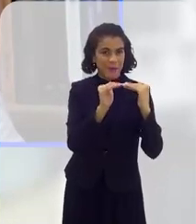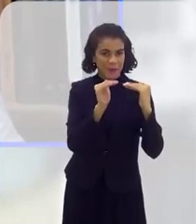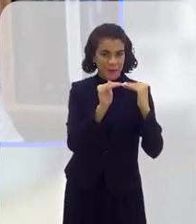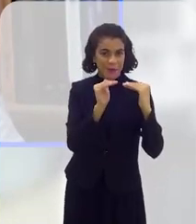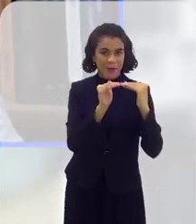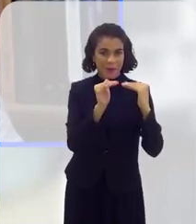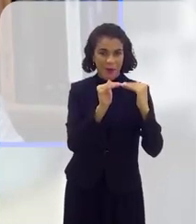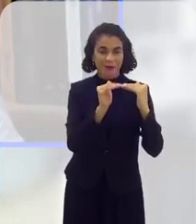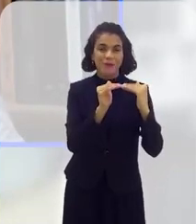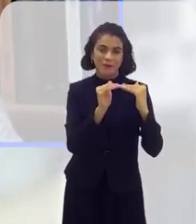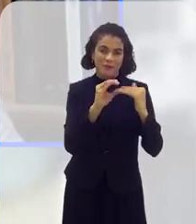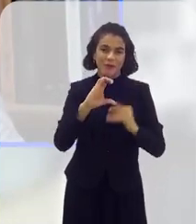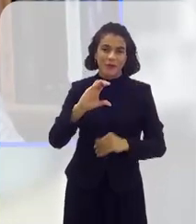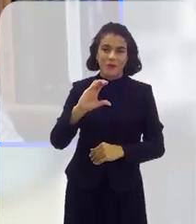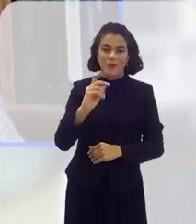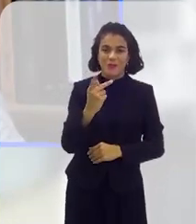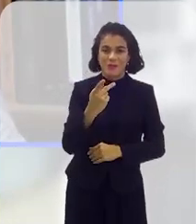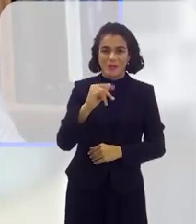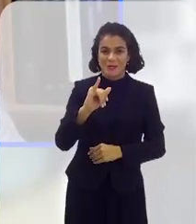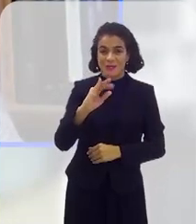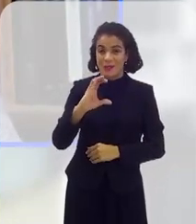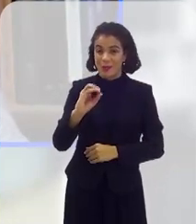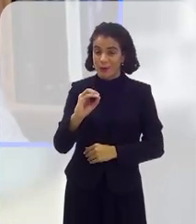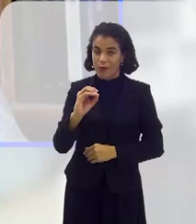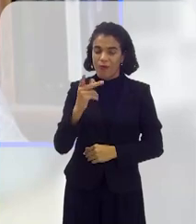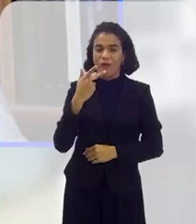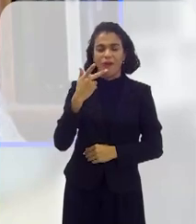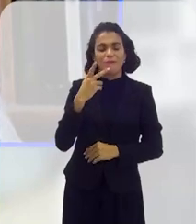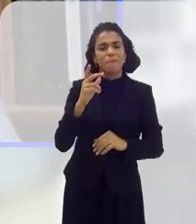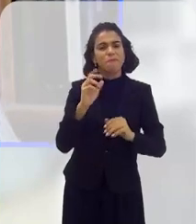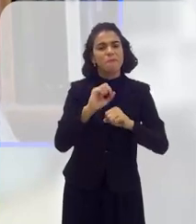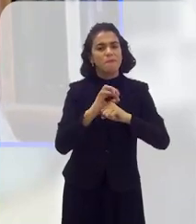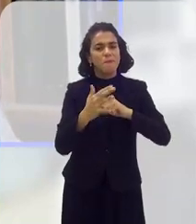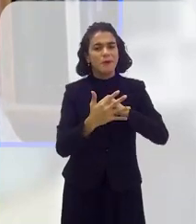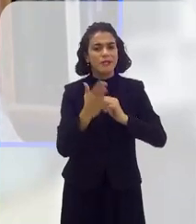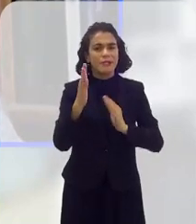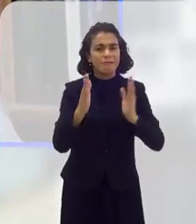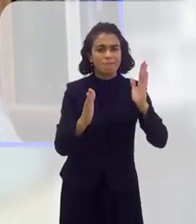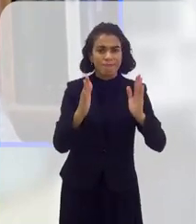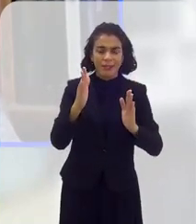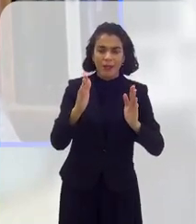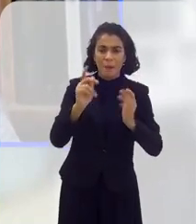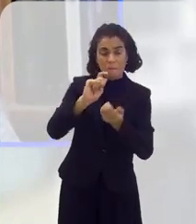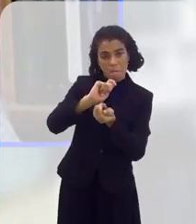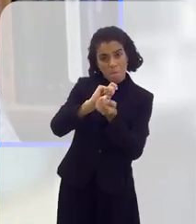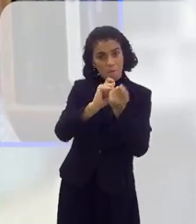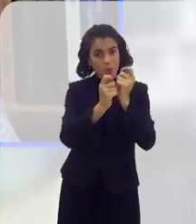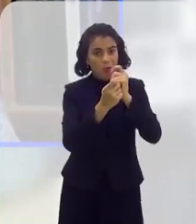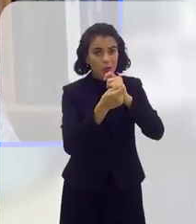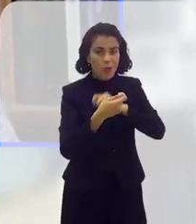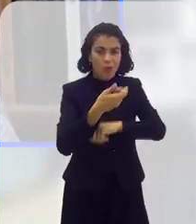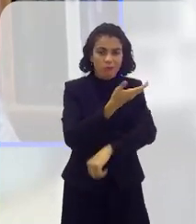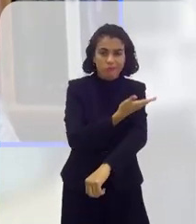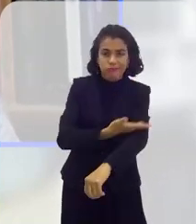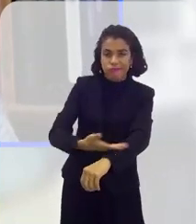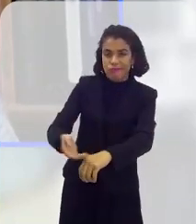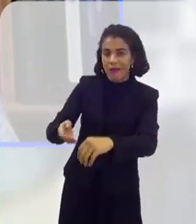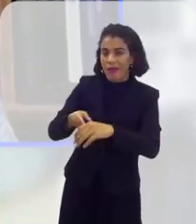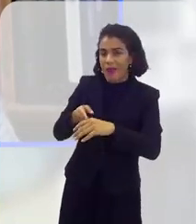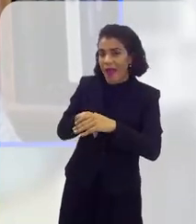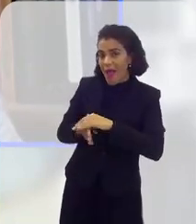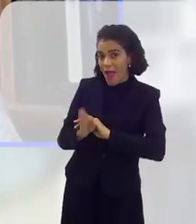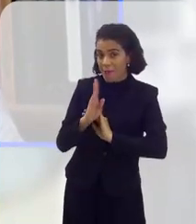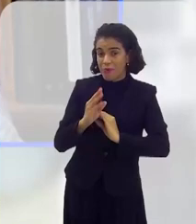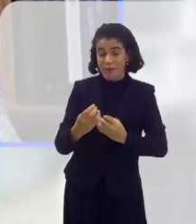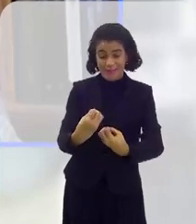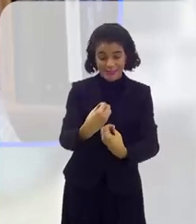Eu concordo com o Chico quando ele fala que a pandemia ela fez uma mudança de hábito, né? Ela trouxe uma